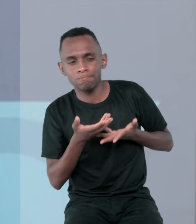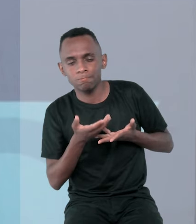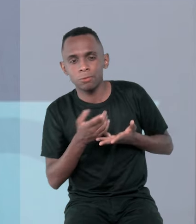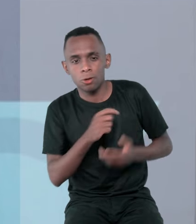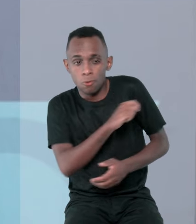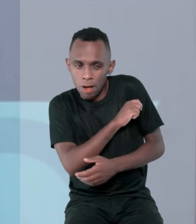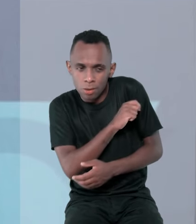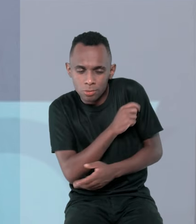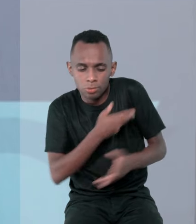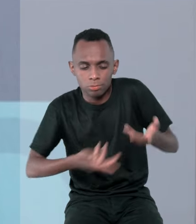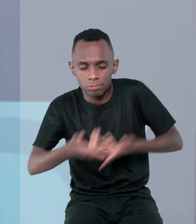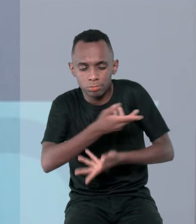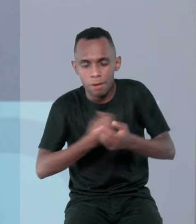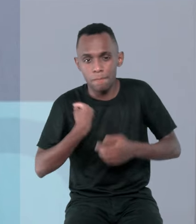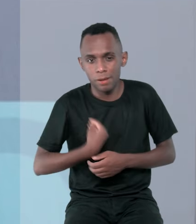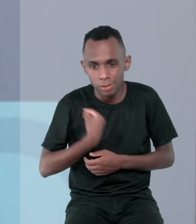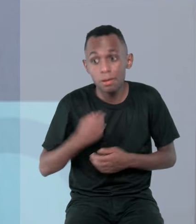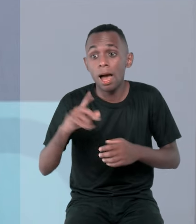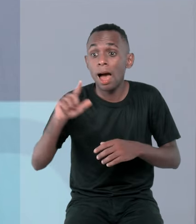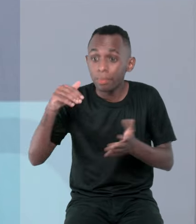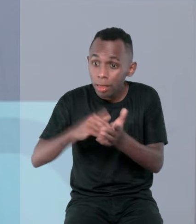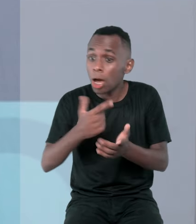que não gostavam do livro.